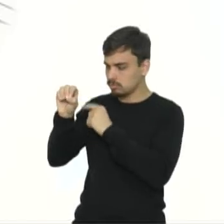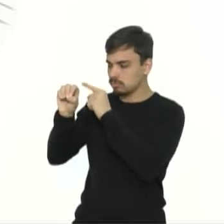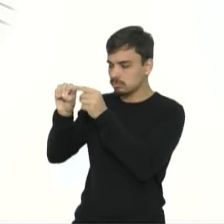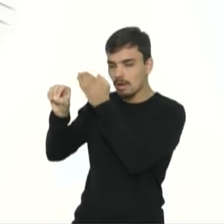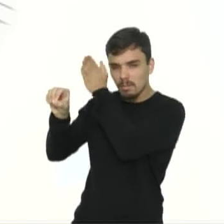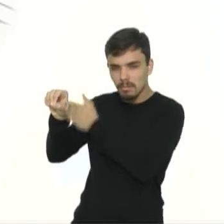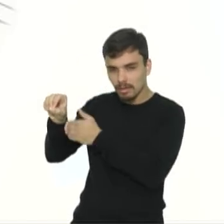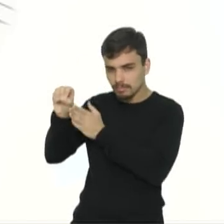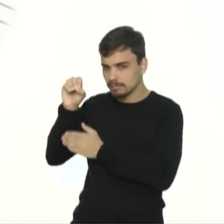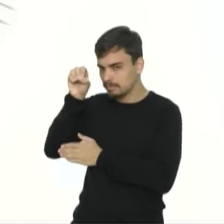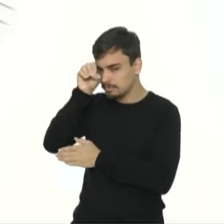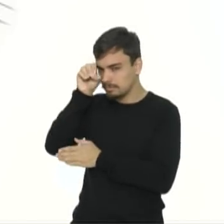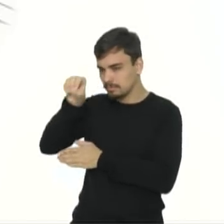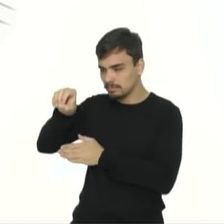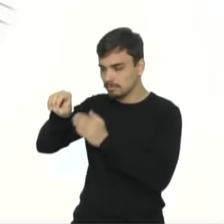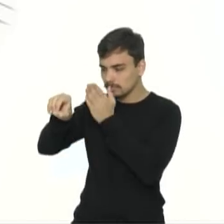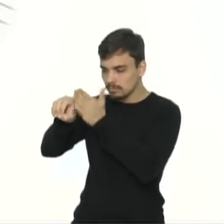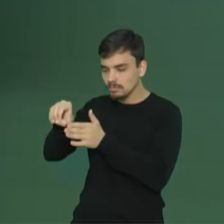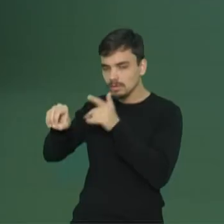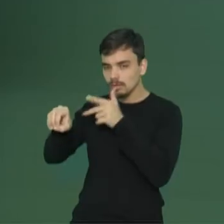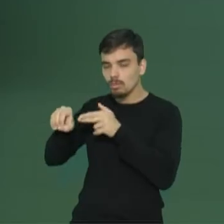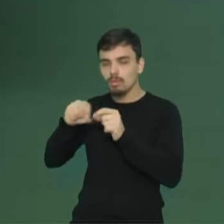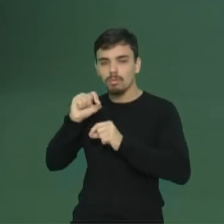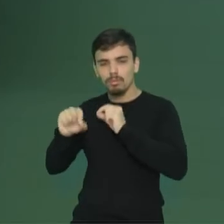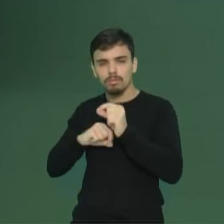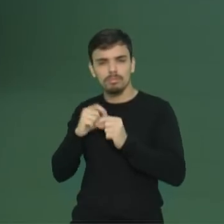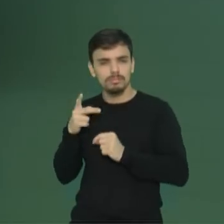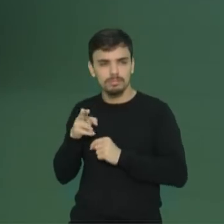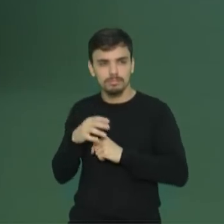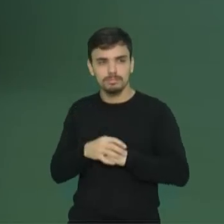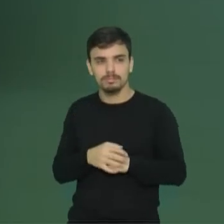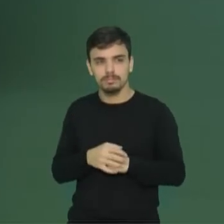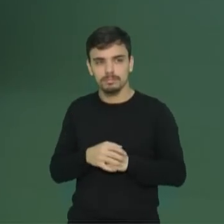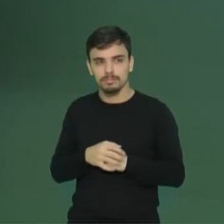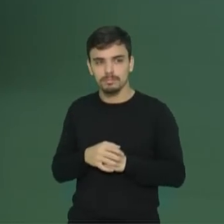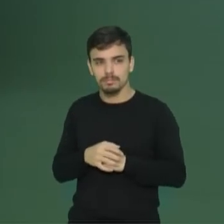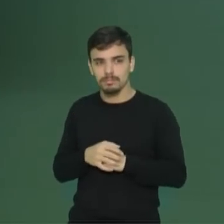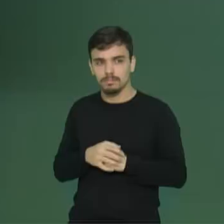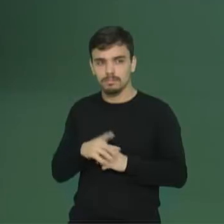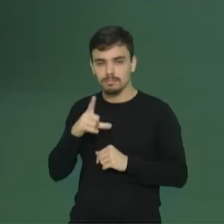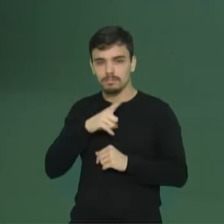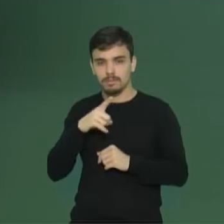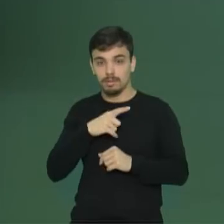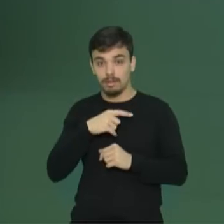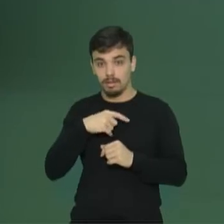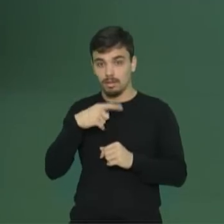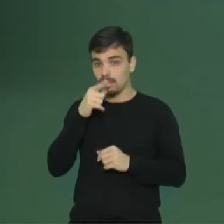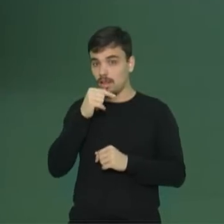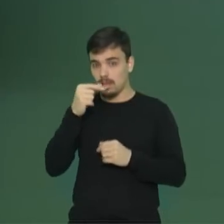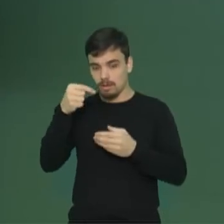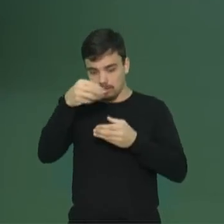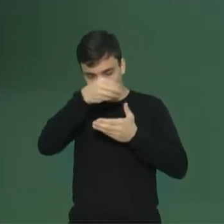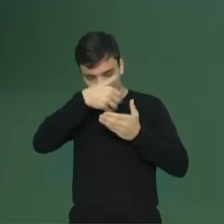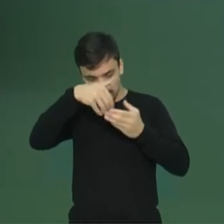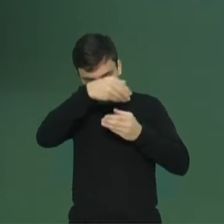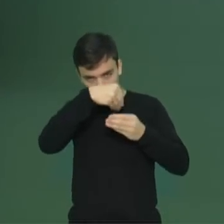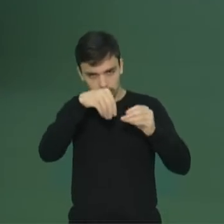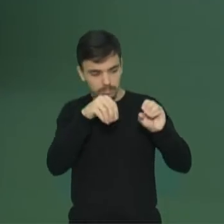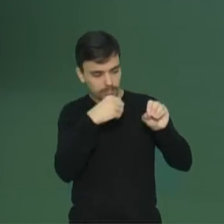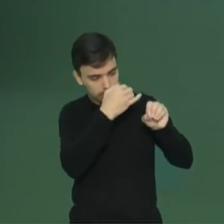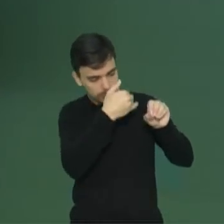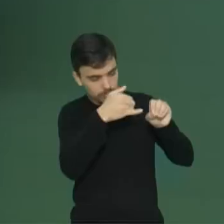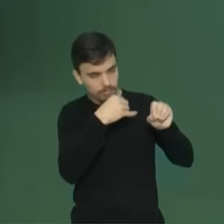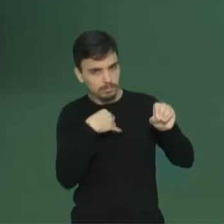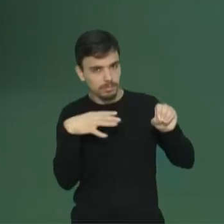sido cortado e manteve o formato. Por que manteve o formato? O nosso olho é preenchido por um líquido, esse líquido diminui a velocidade da